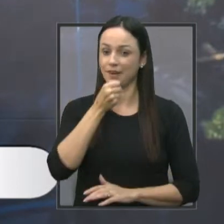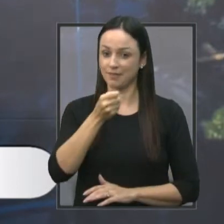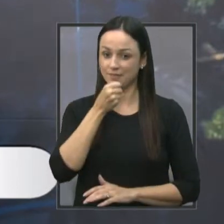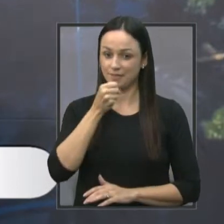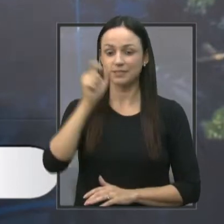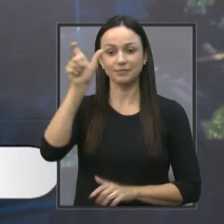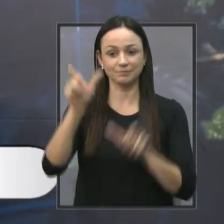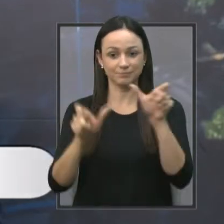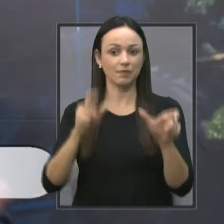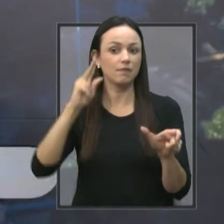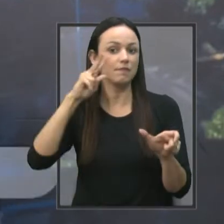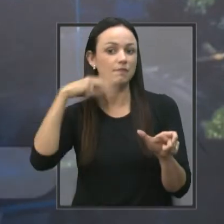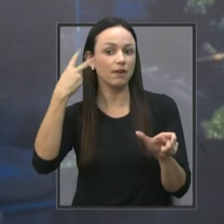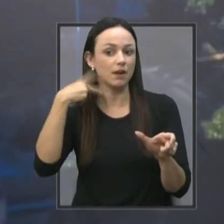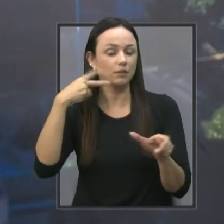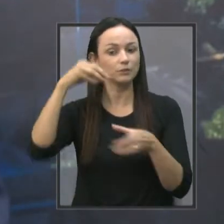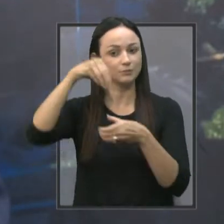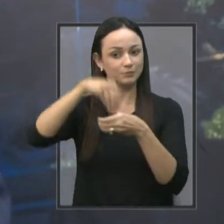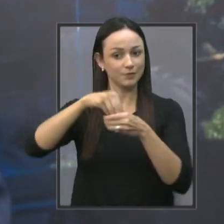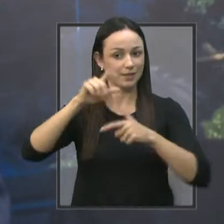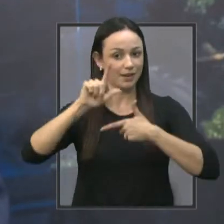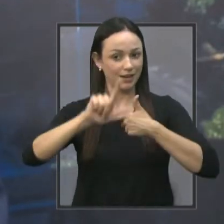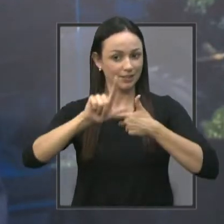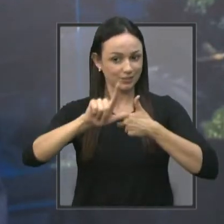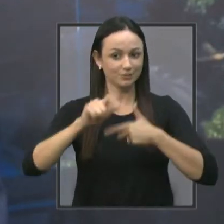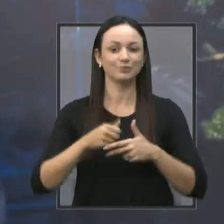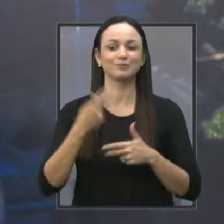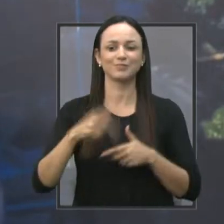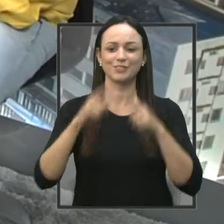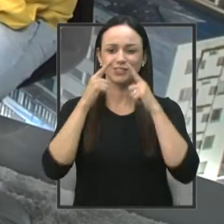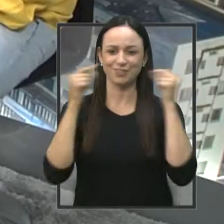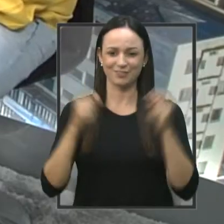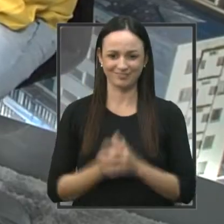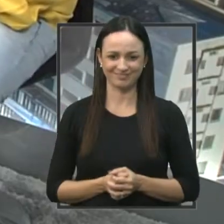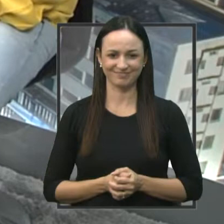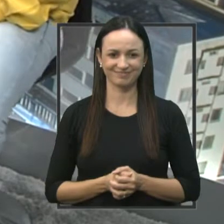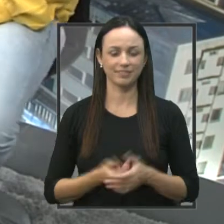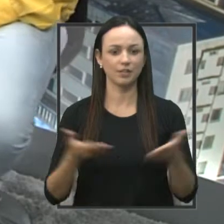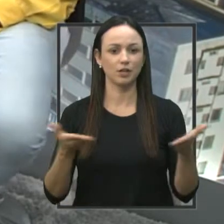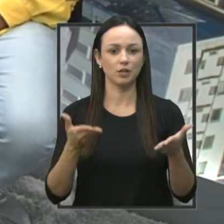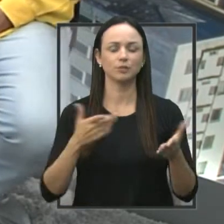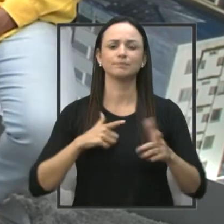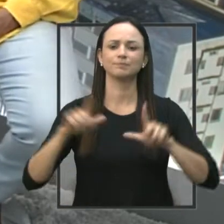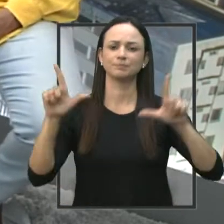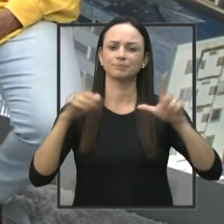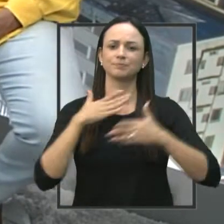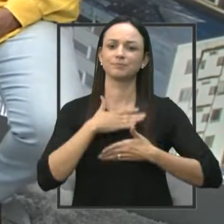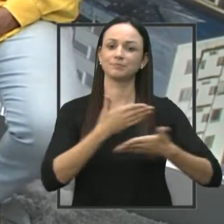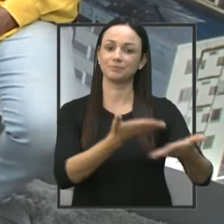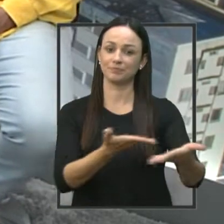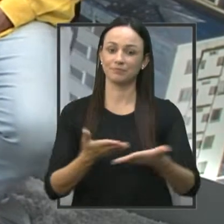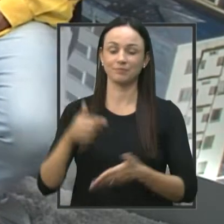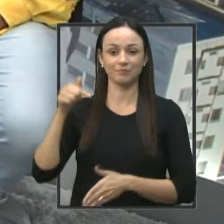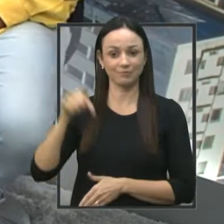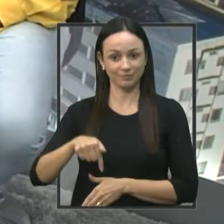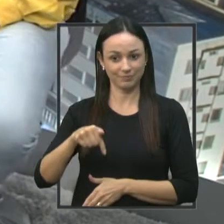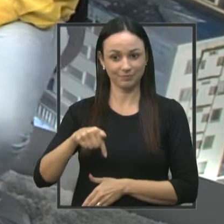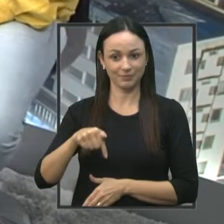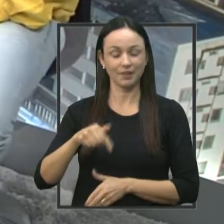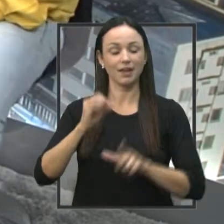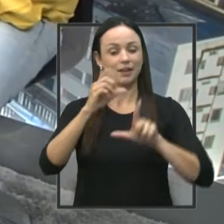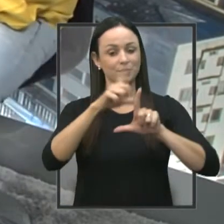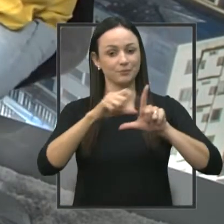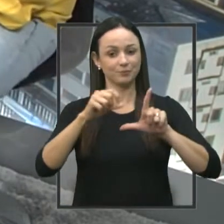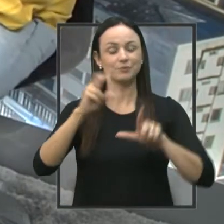com os parlamentares que compõem o Legislativo jauense. E nesta edição eu tenho o prazer em receber aqui no estúdio da TV